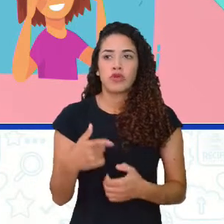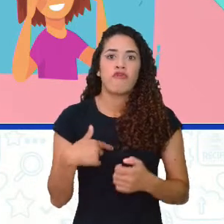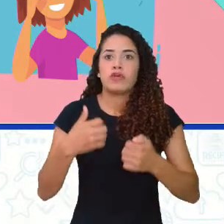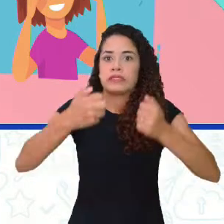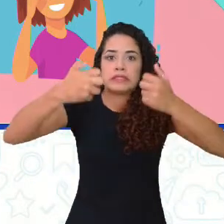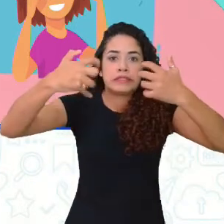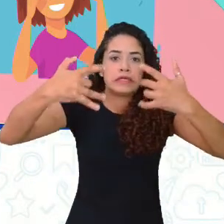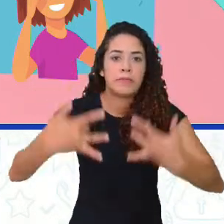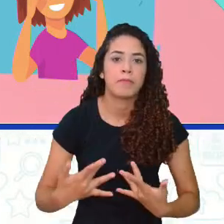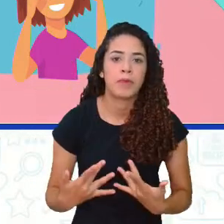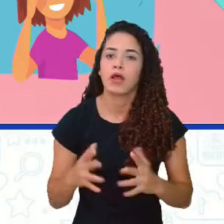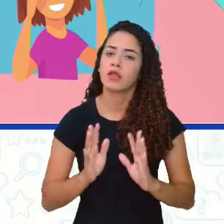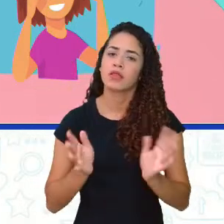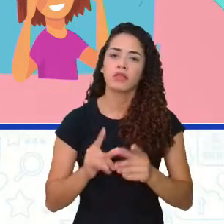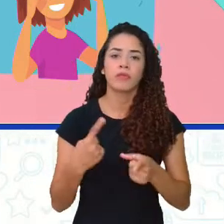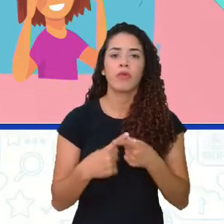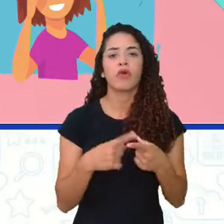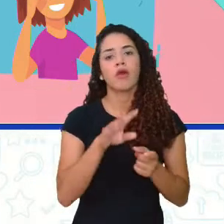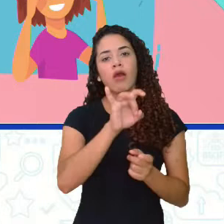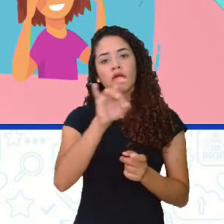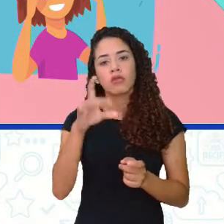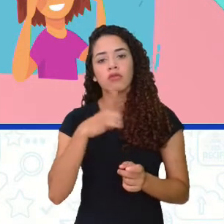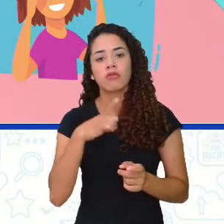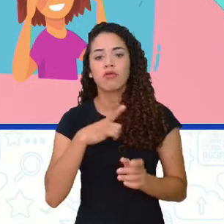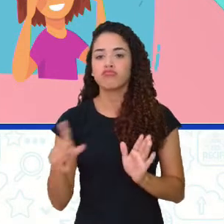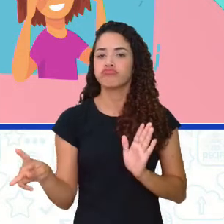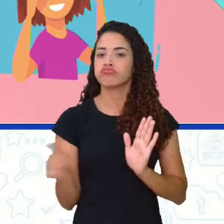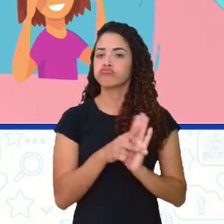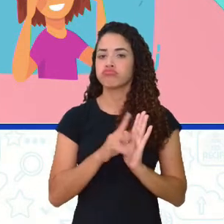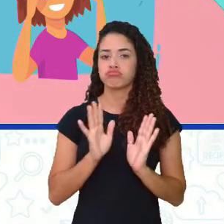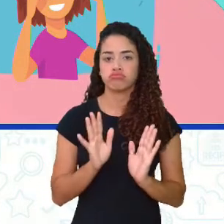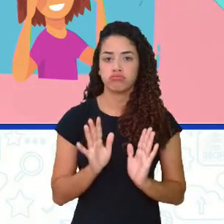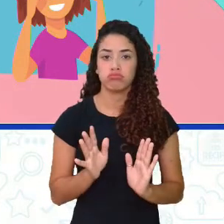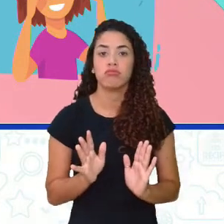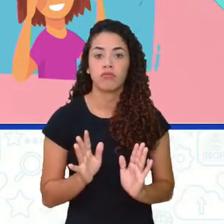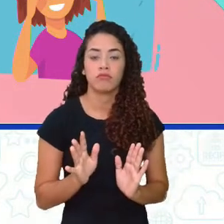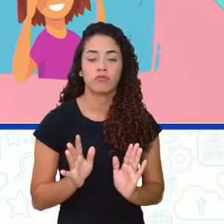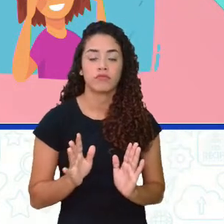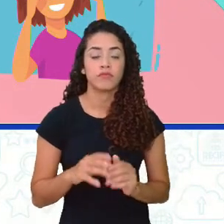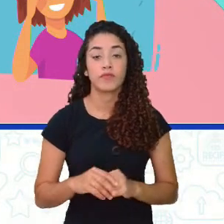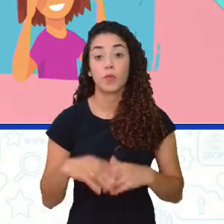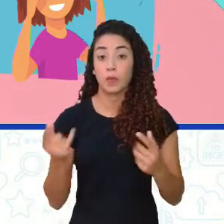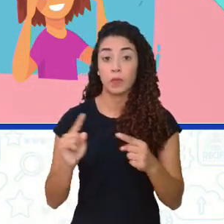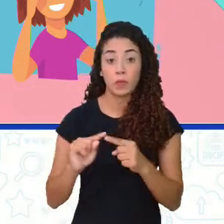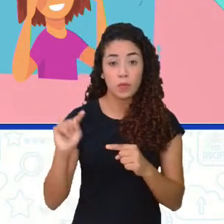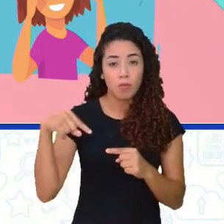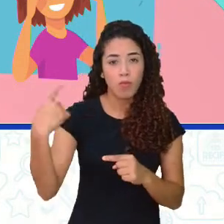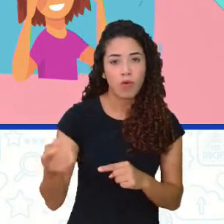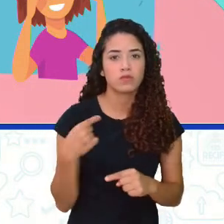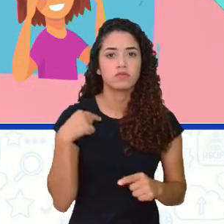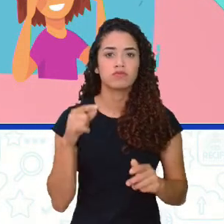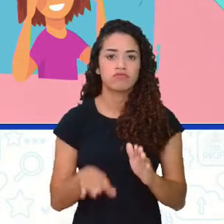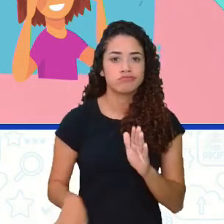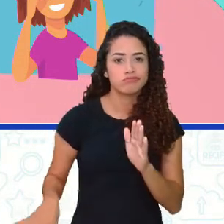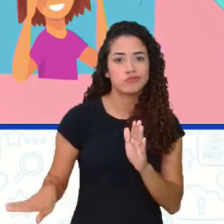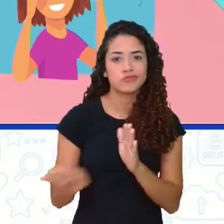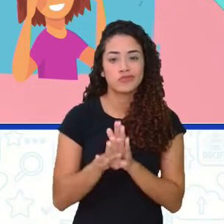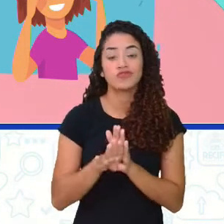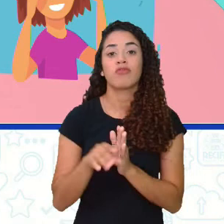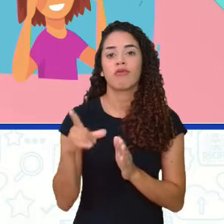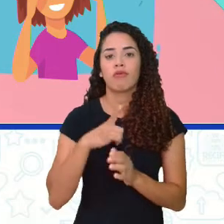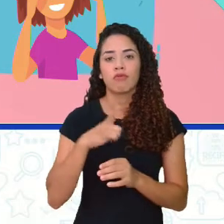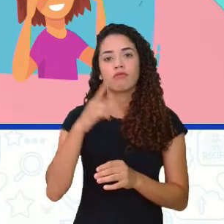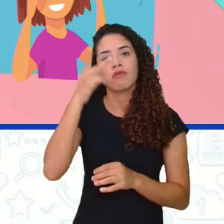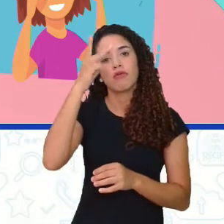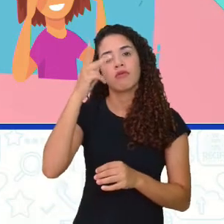listar aqui, porque cada um tem um sintoma bem particular. E aí depois, né, quando ela chega, tem um